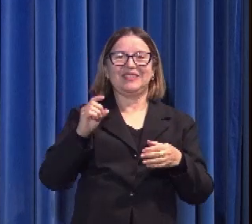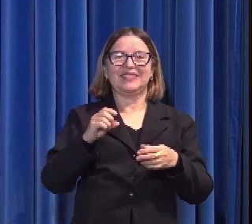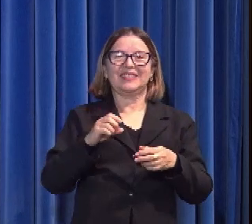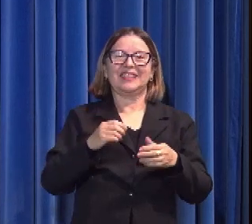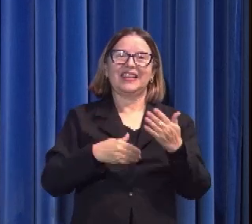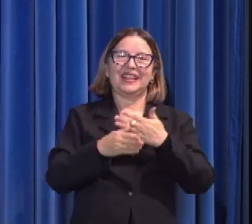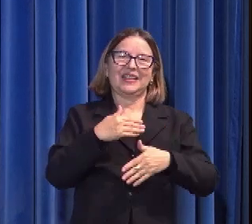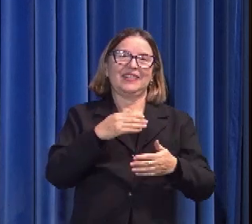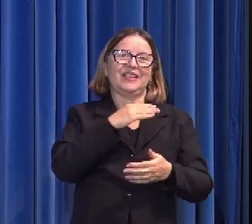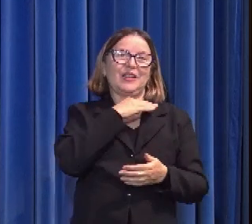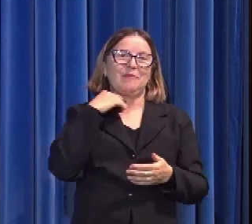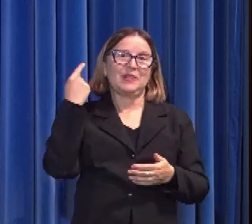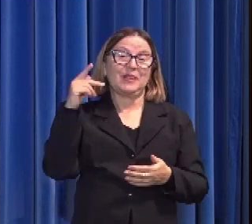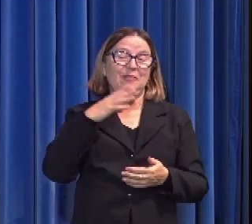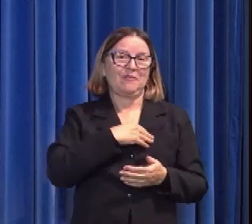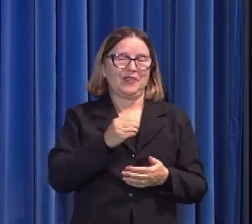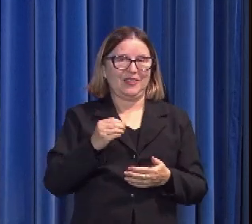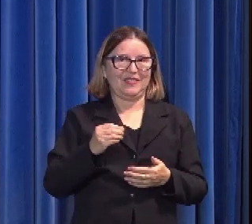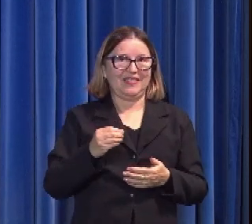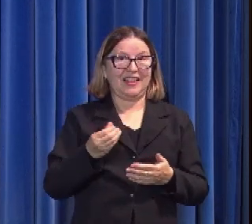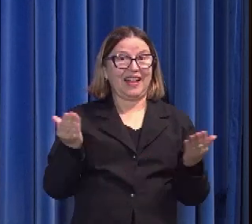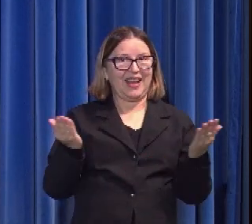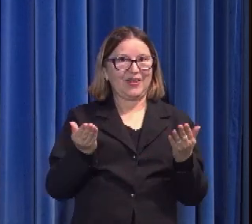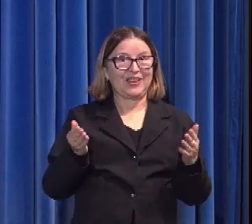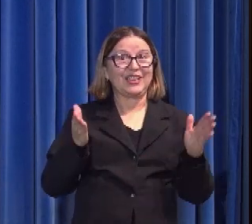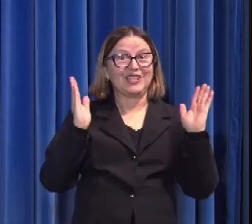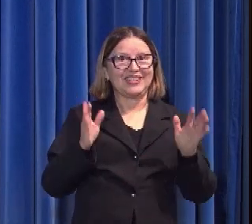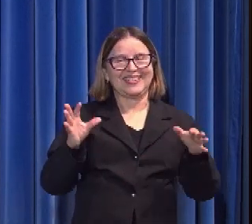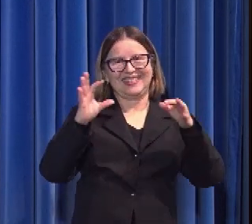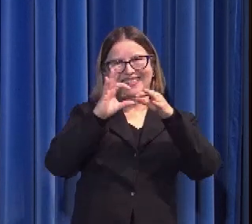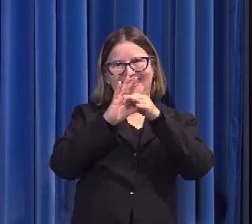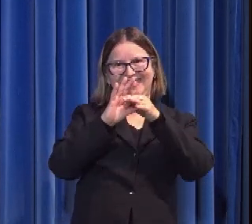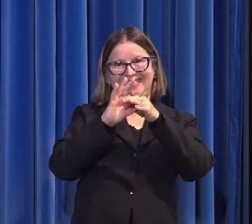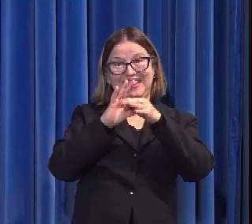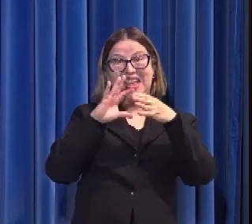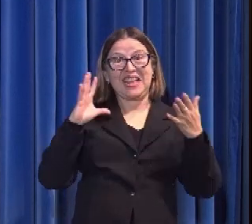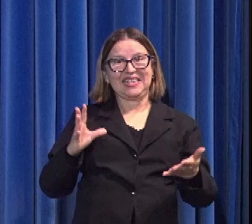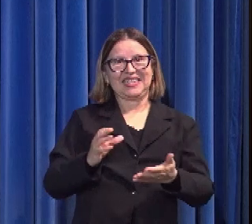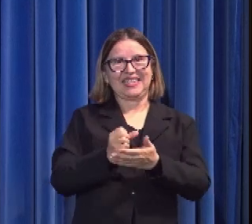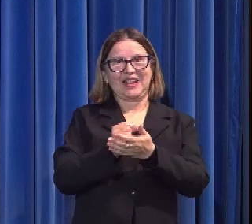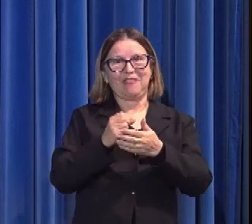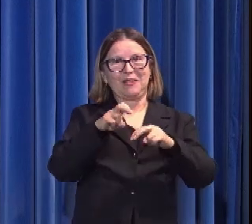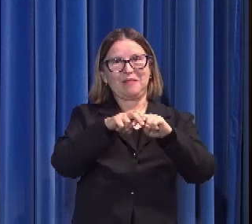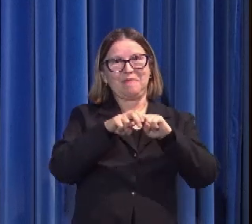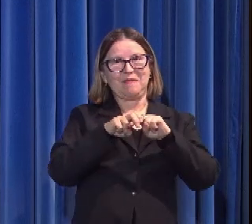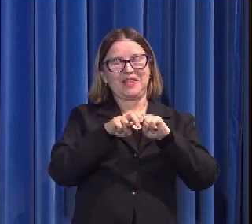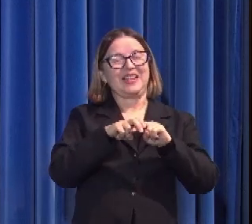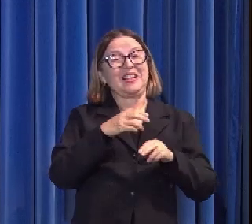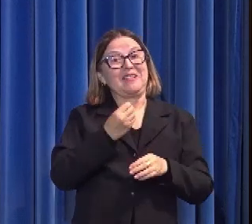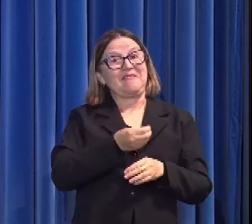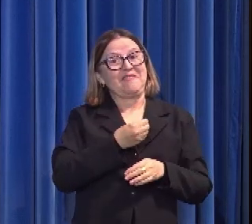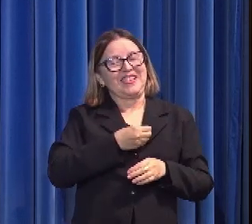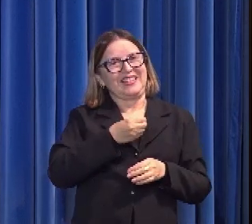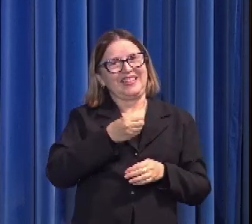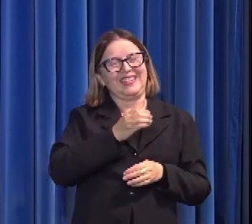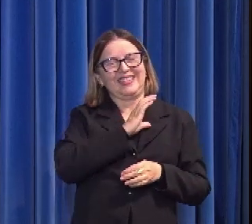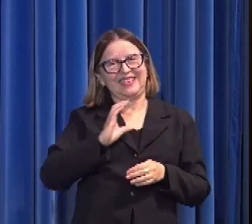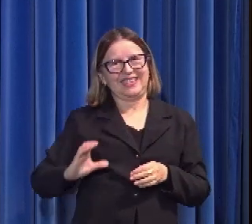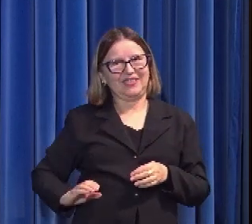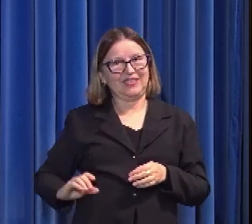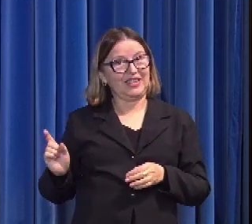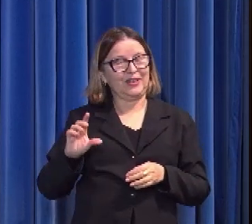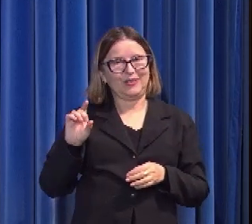muito mais estando já reconciliados seremos salvos pela sua vida e não apenas